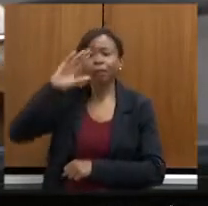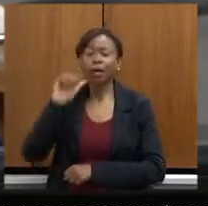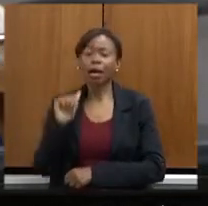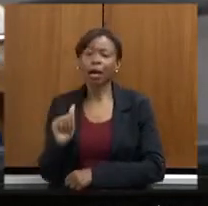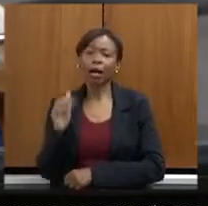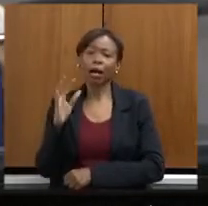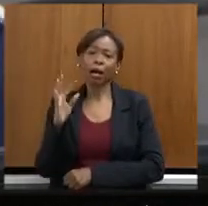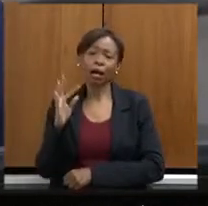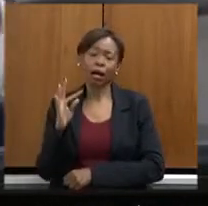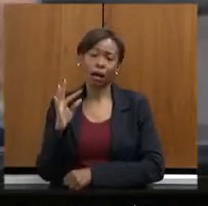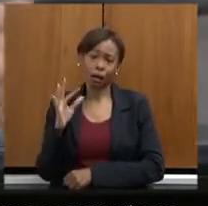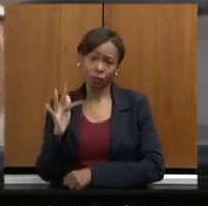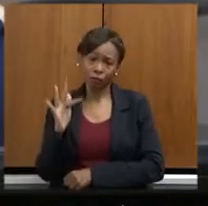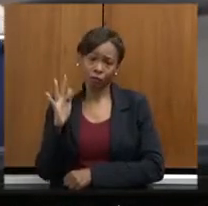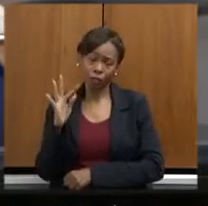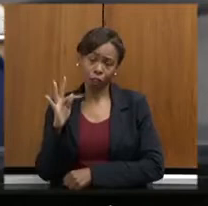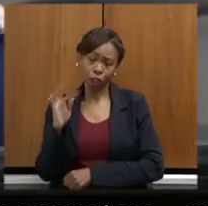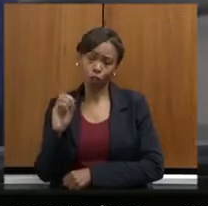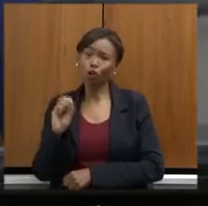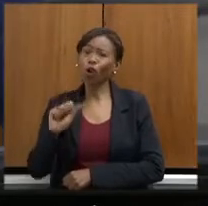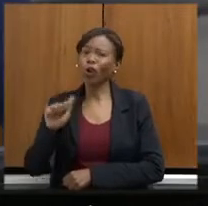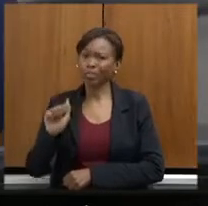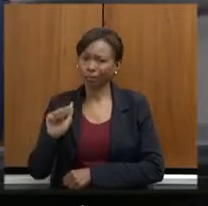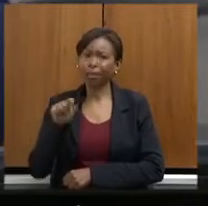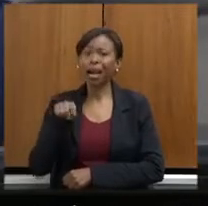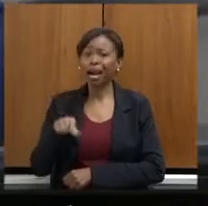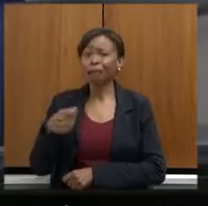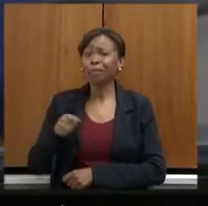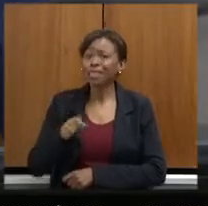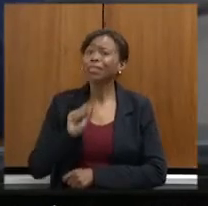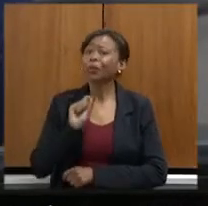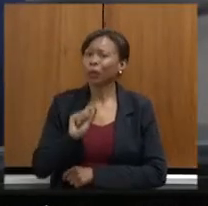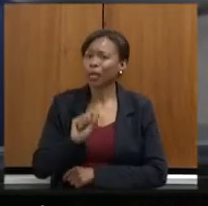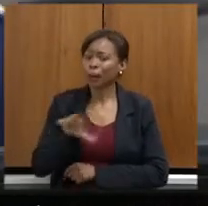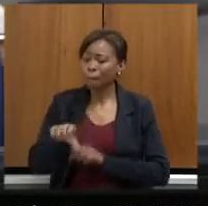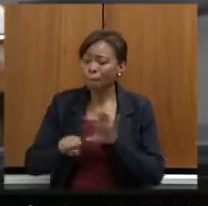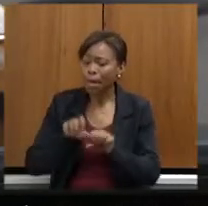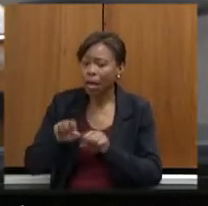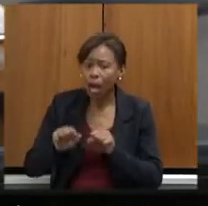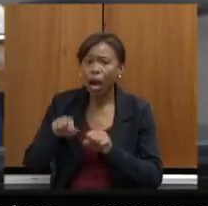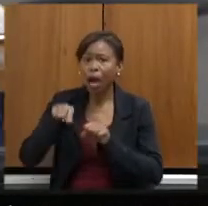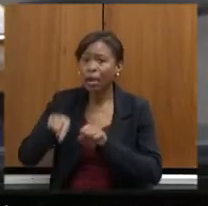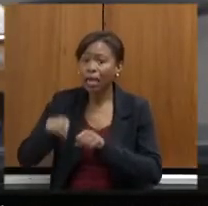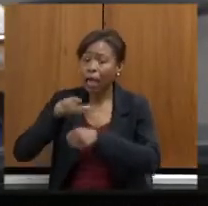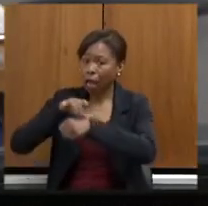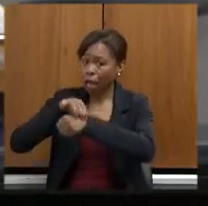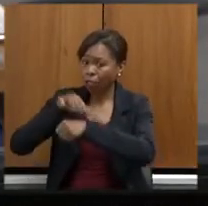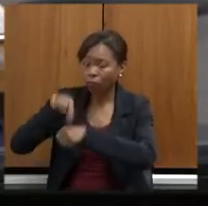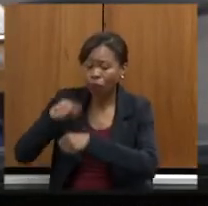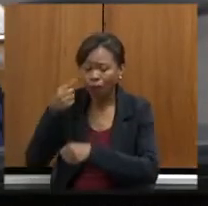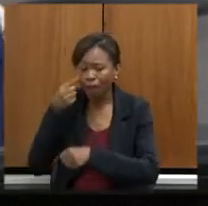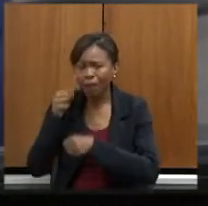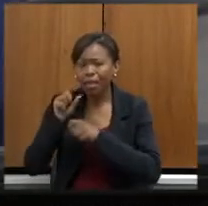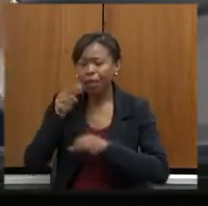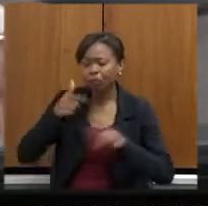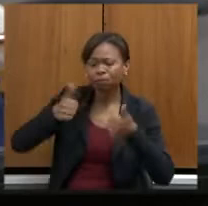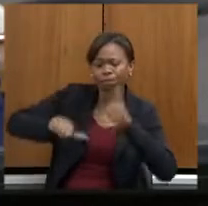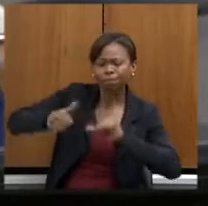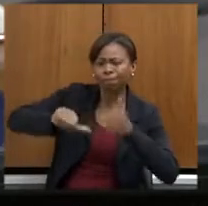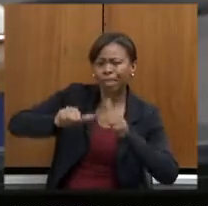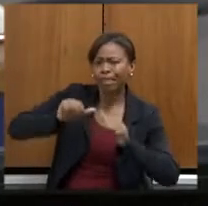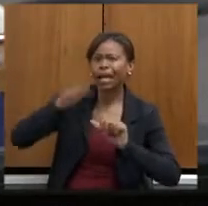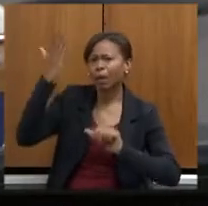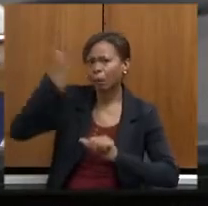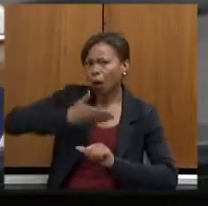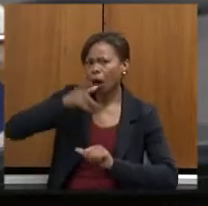sequestrar aquele animal coletar material mandar por lanagro confirmar que é cênica vírus aqui não é a frutose nós já